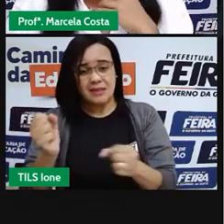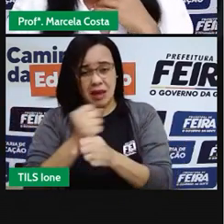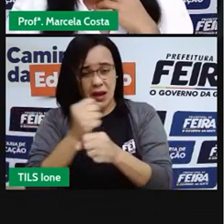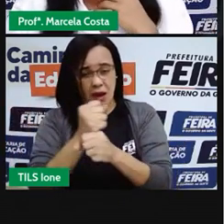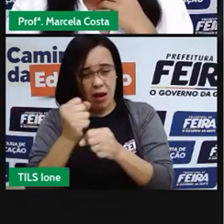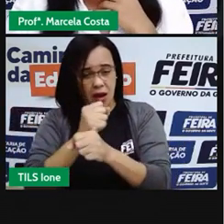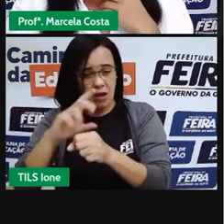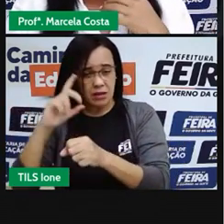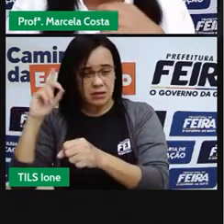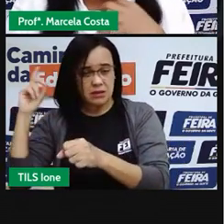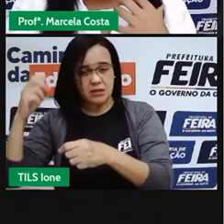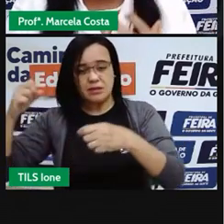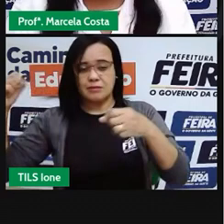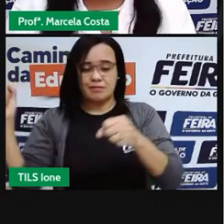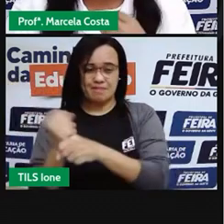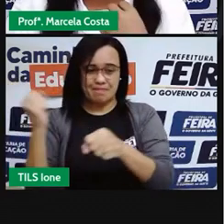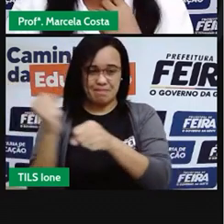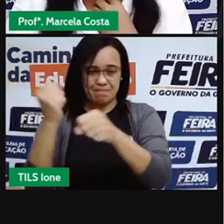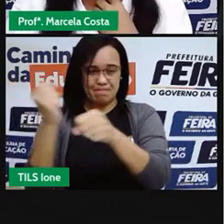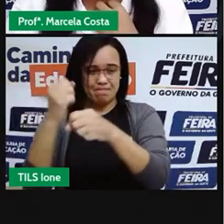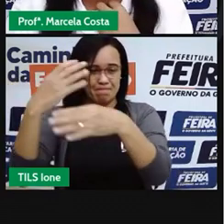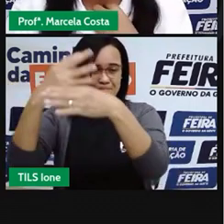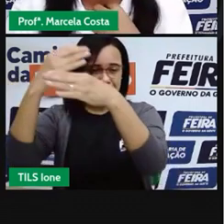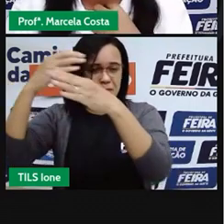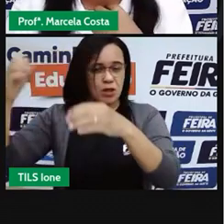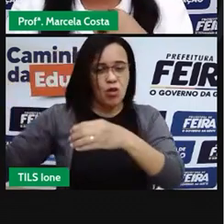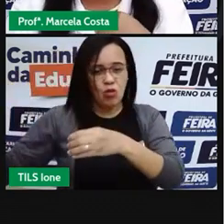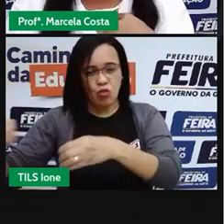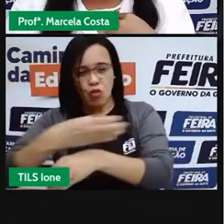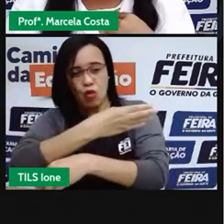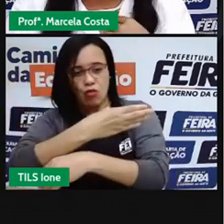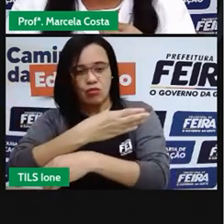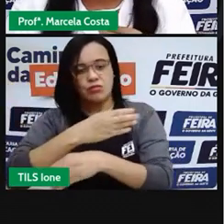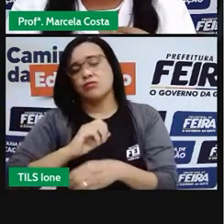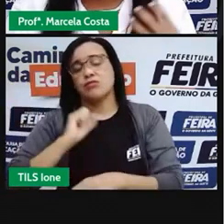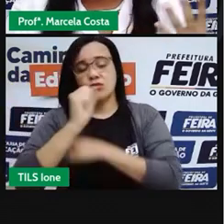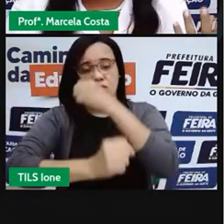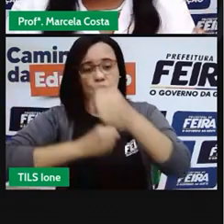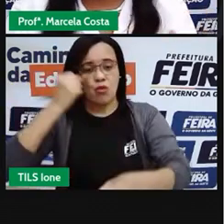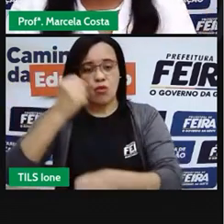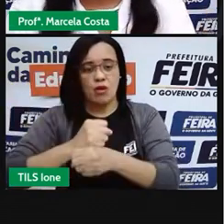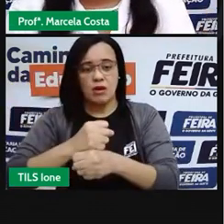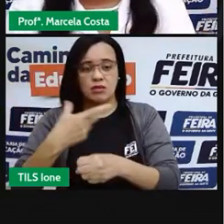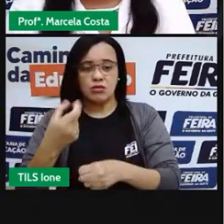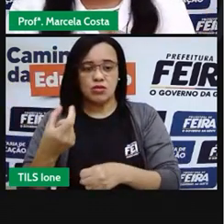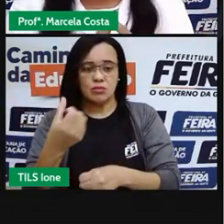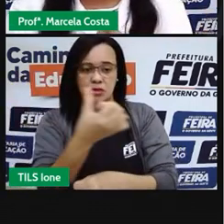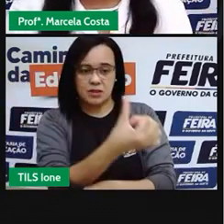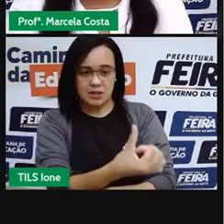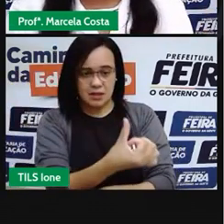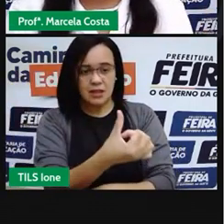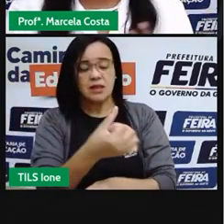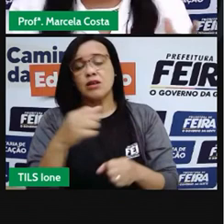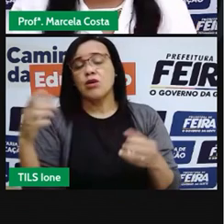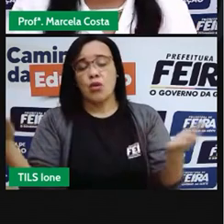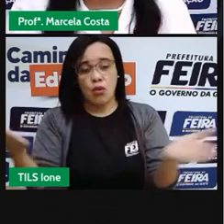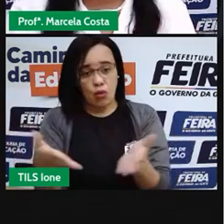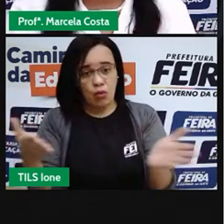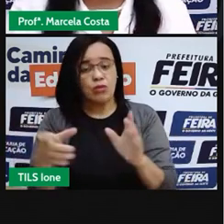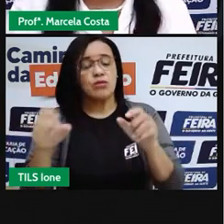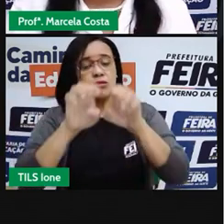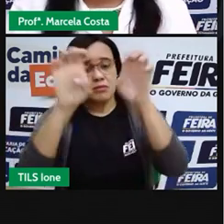importante, né, a grande reforma que o casarão passou foi em 2006. E hoje a gente observa